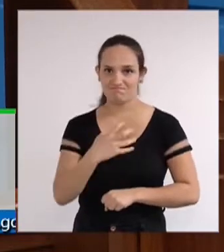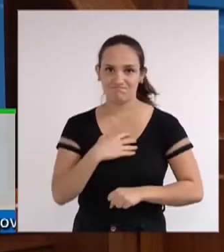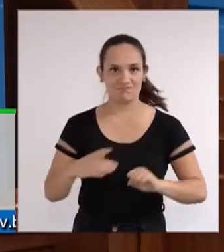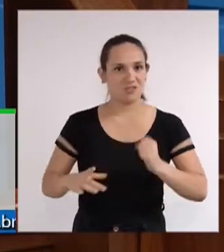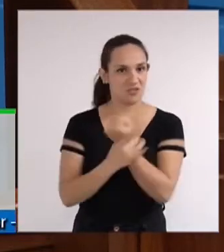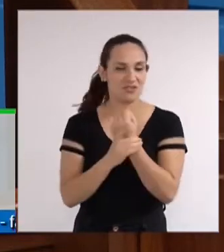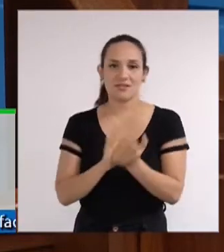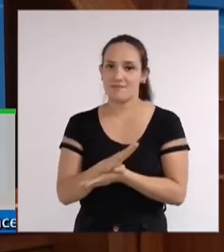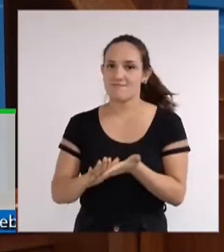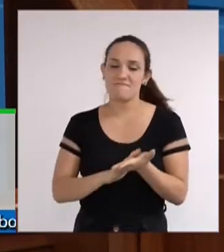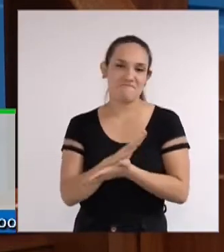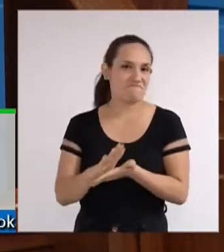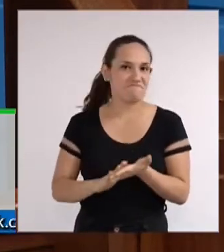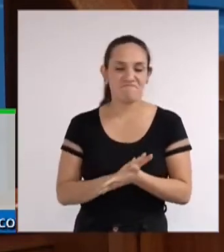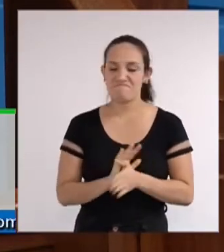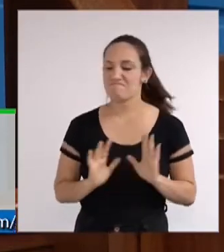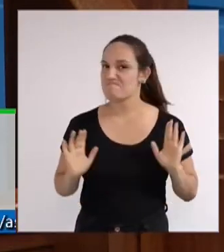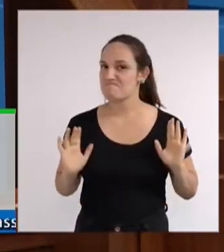nenhuma.